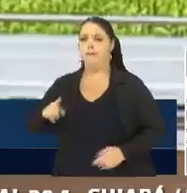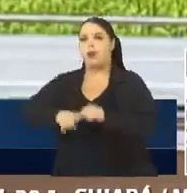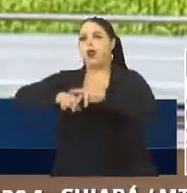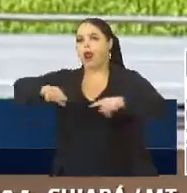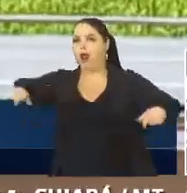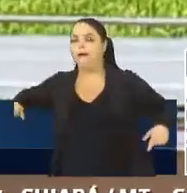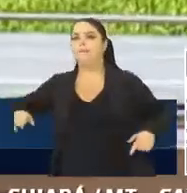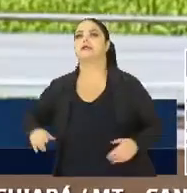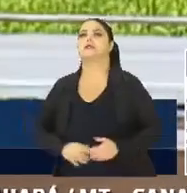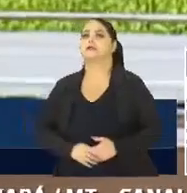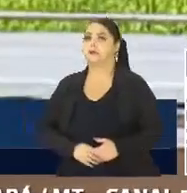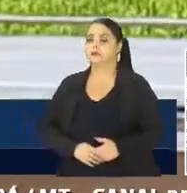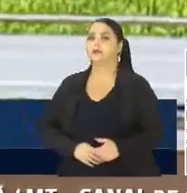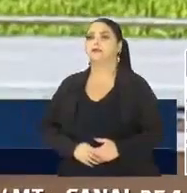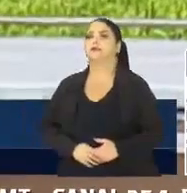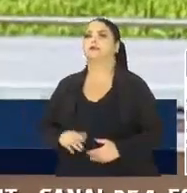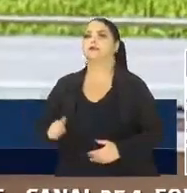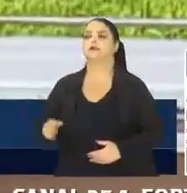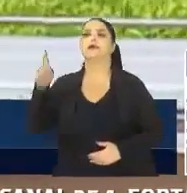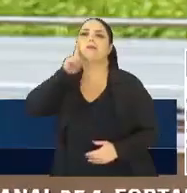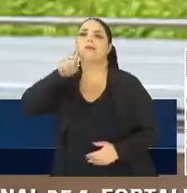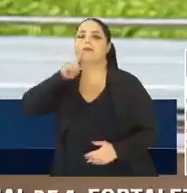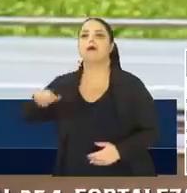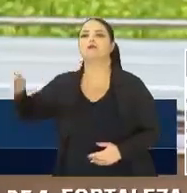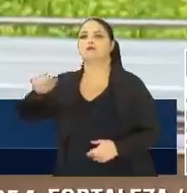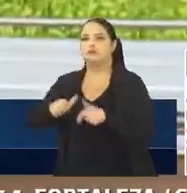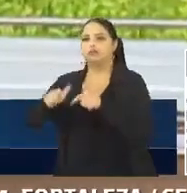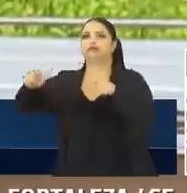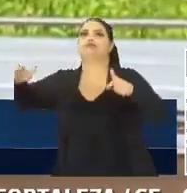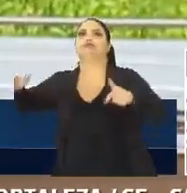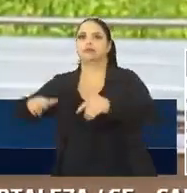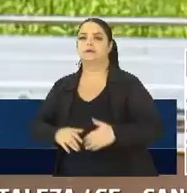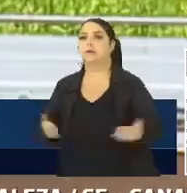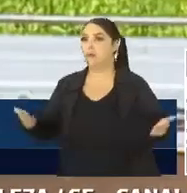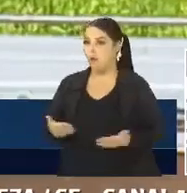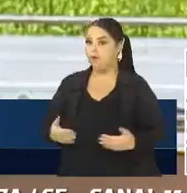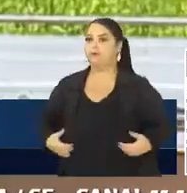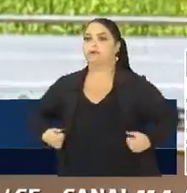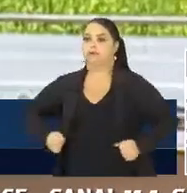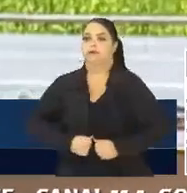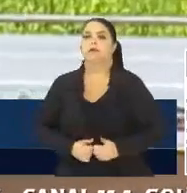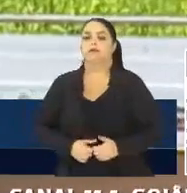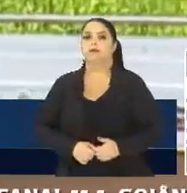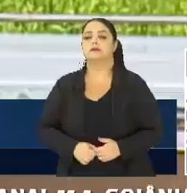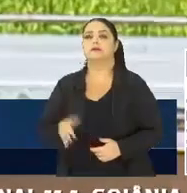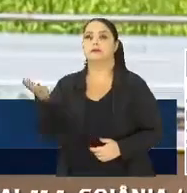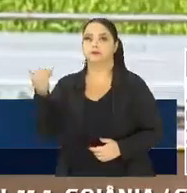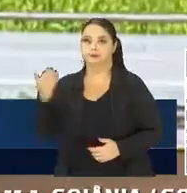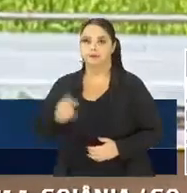época. Era uma espécie de América, de Estados Unidos, hoje. Na